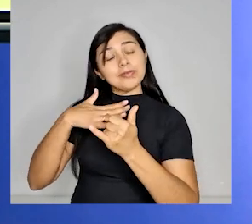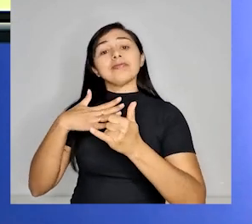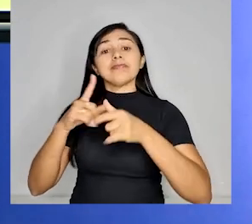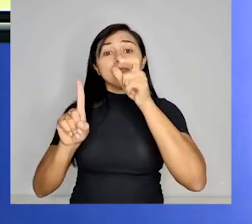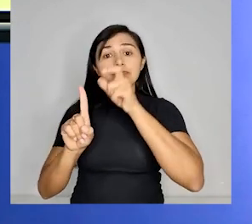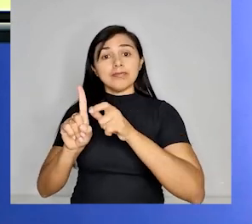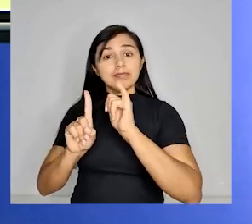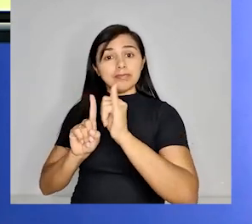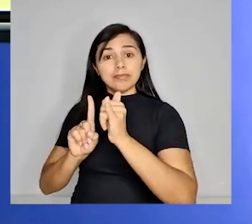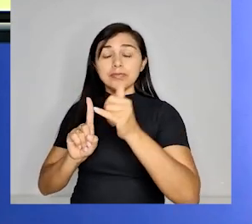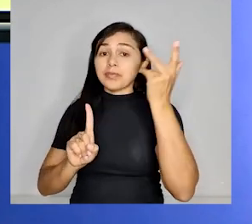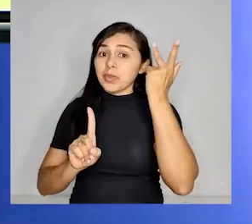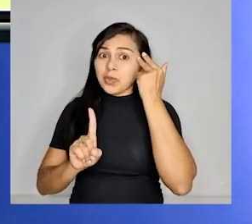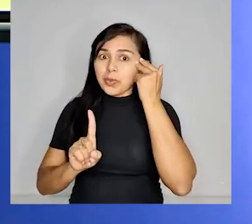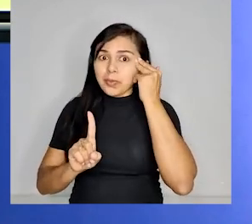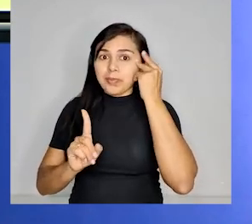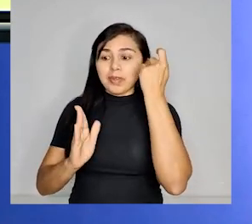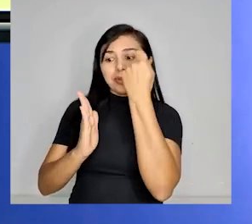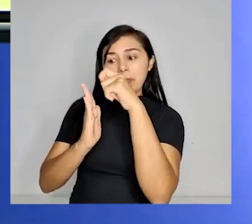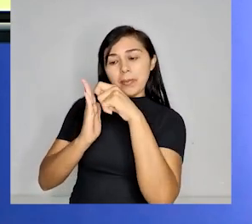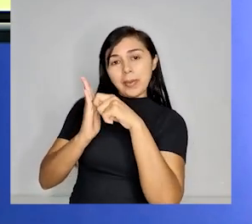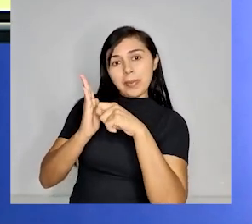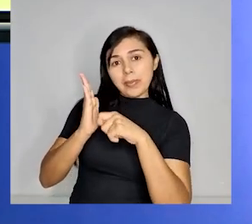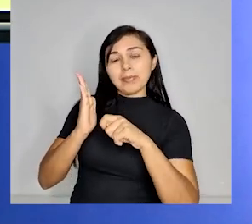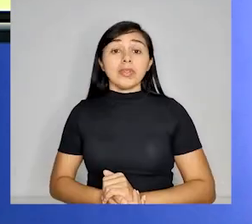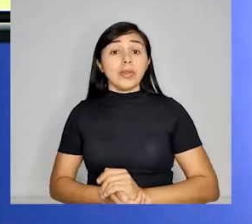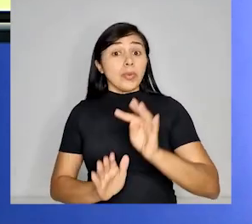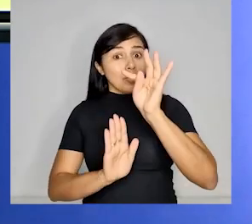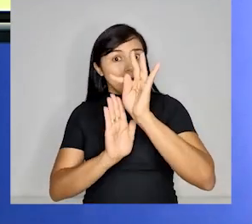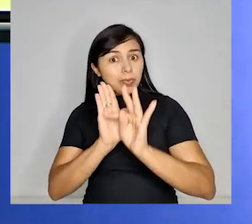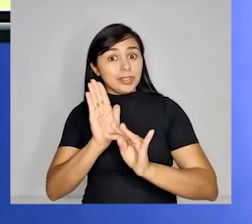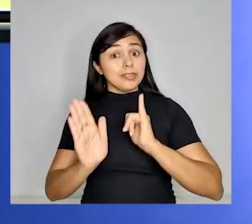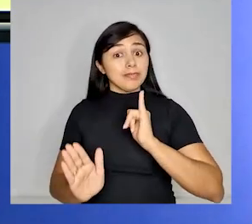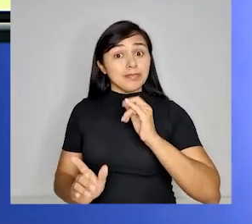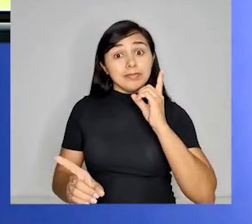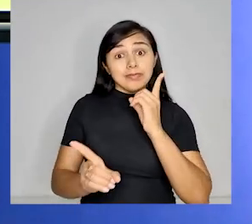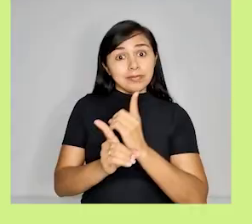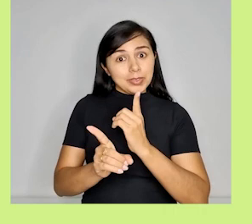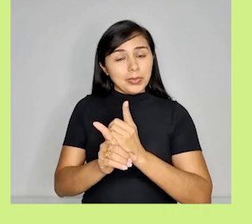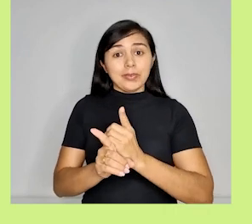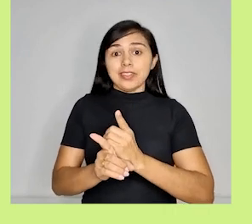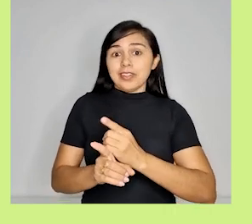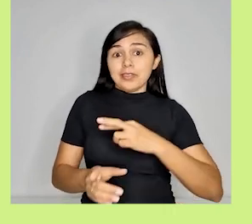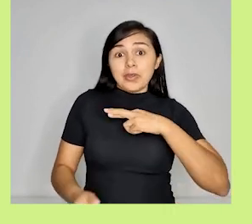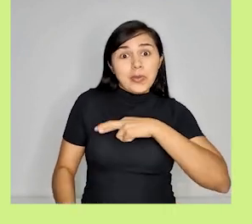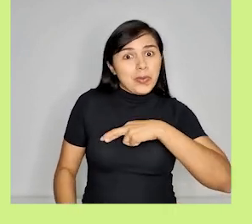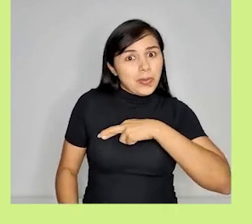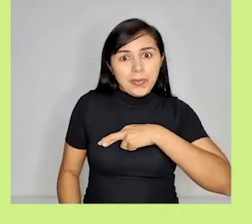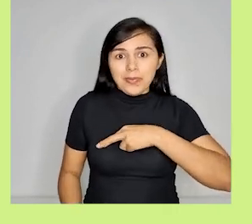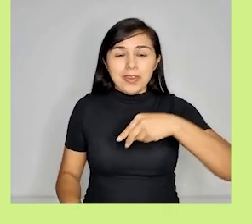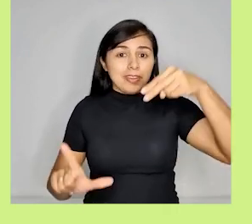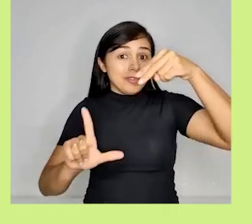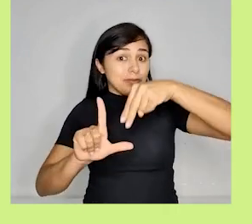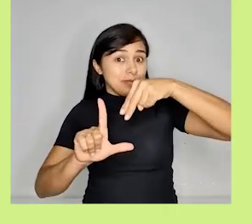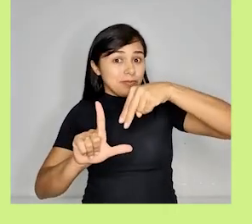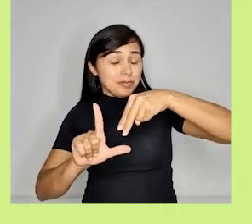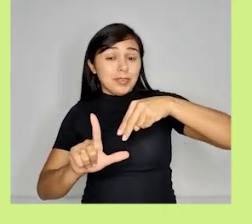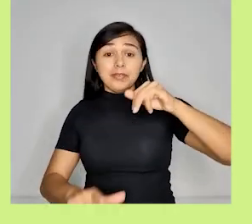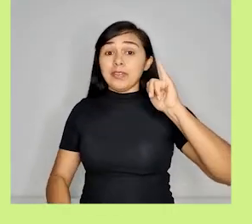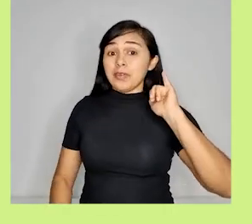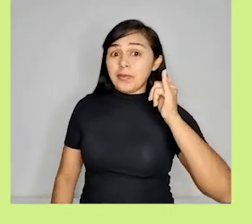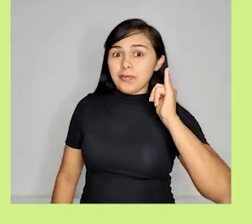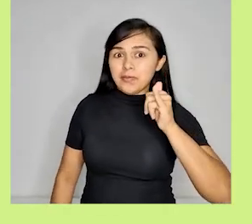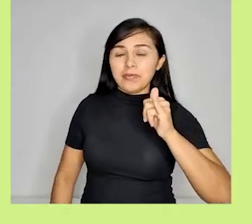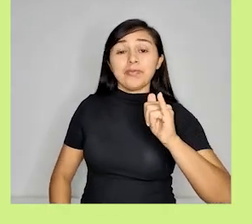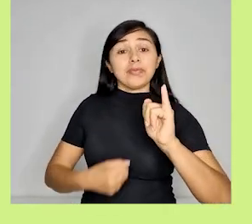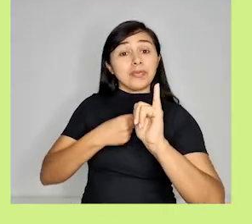Geralmente escrito em prosa, o texto narrativo encontra destaque em gêneros como romance, a novela, o conto,